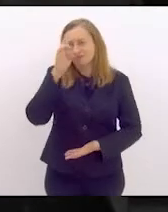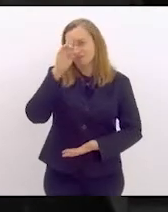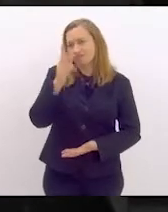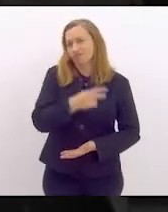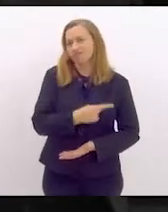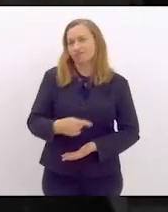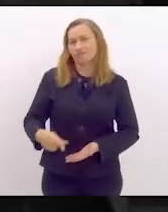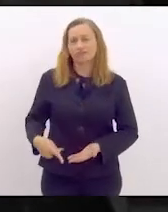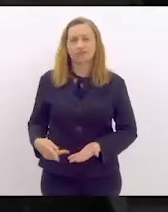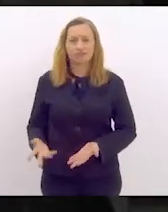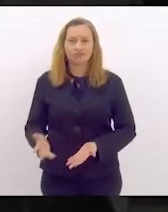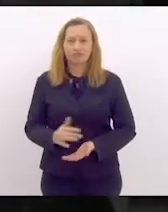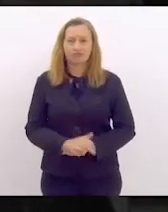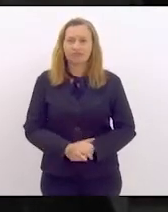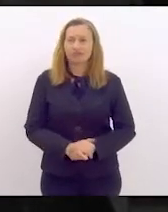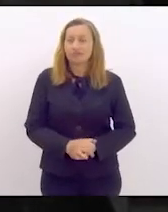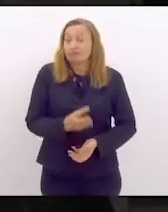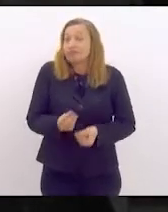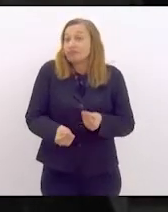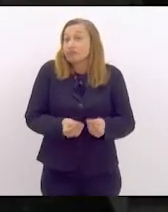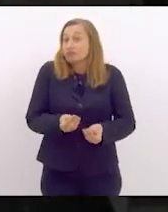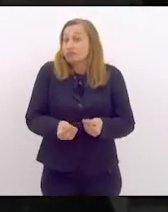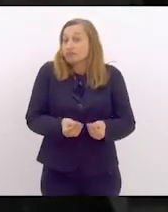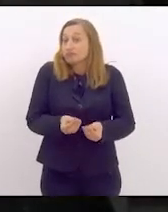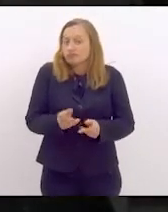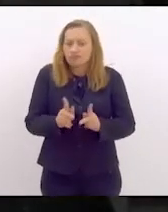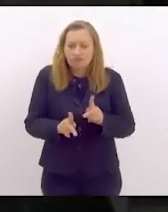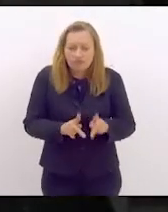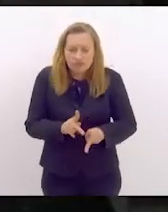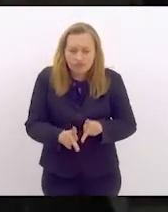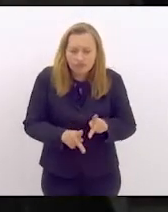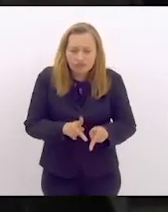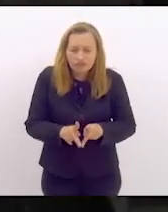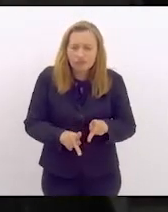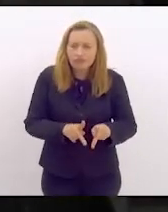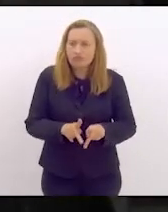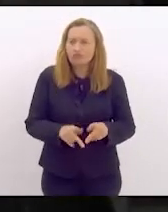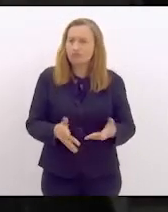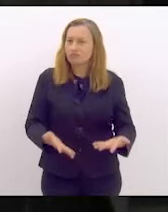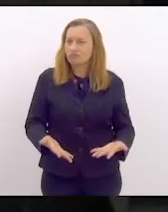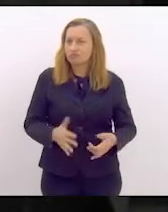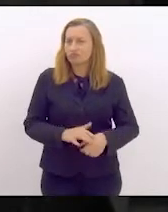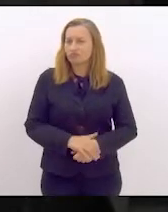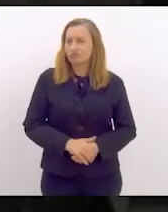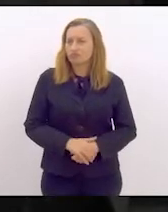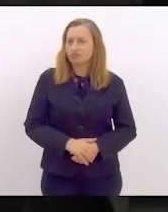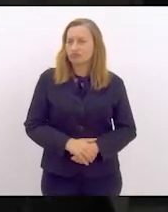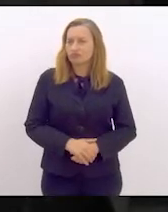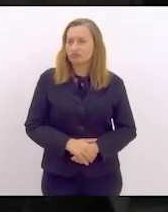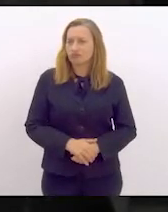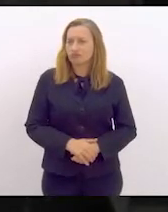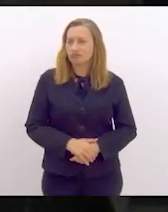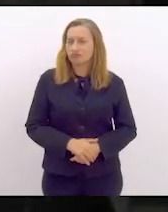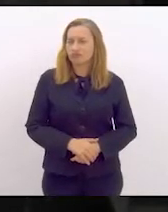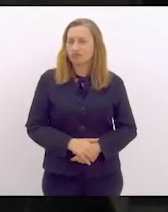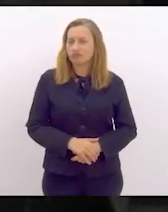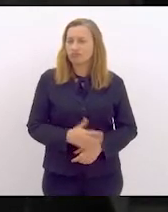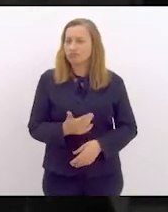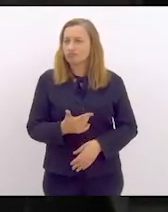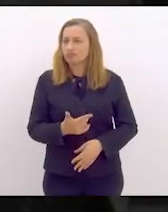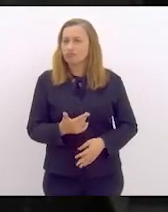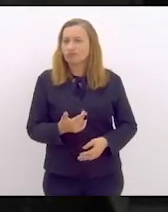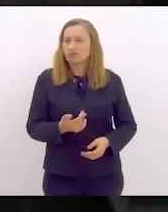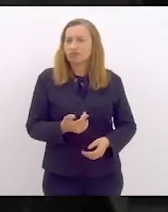Presidente, como a nossa população não dispõe de tratamento de saúde.